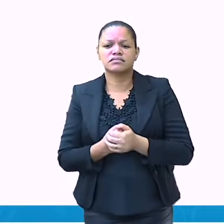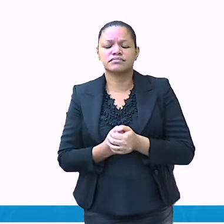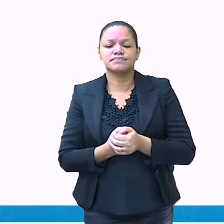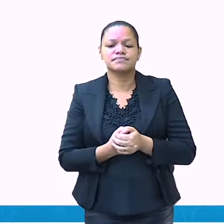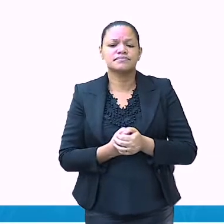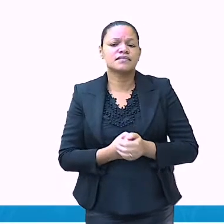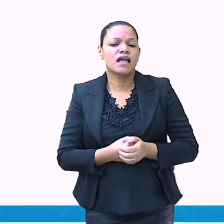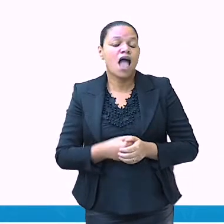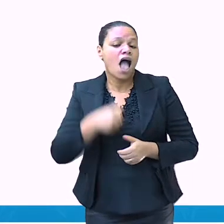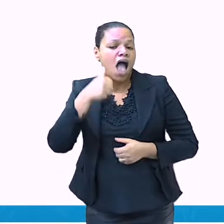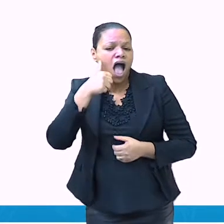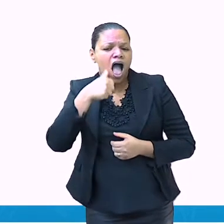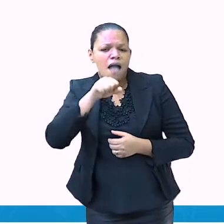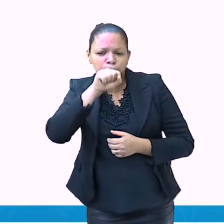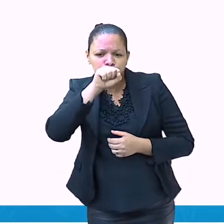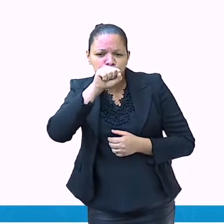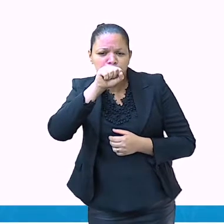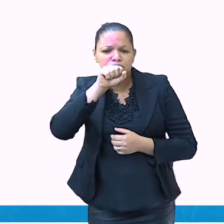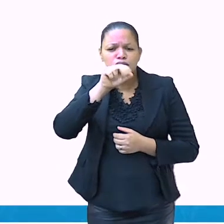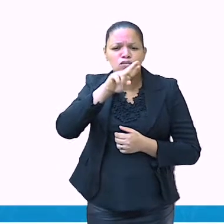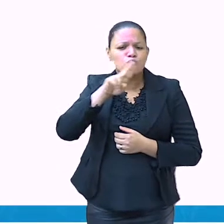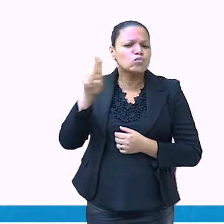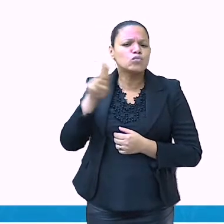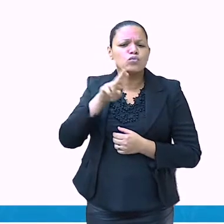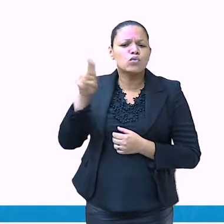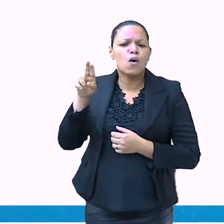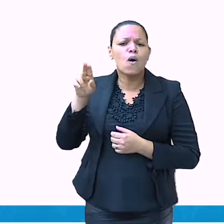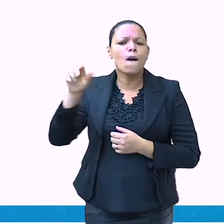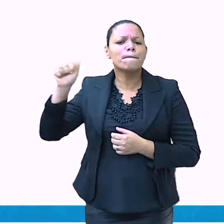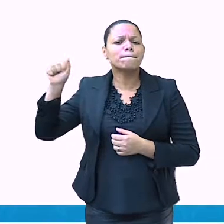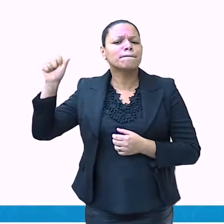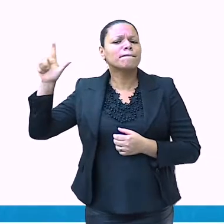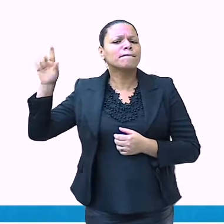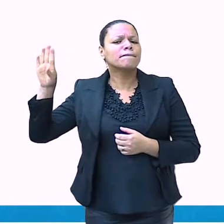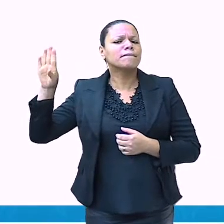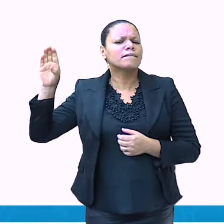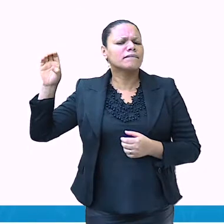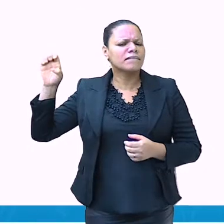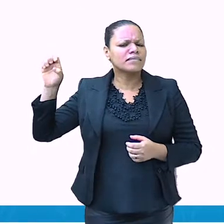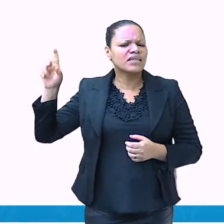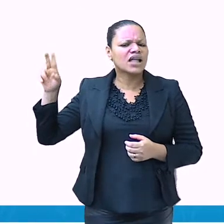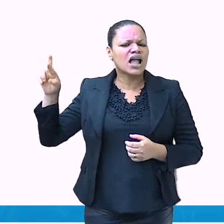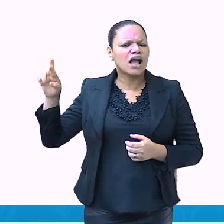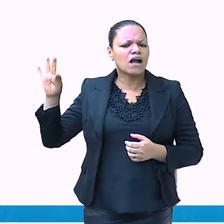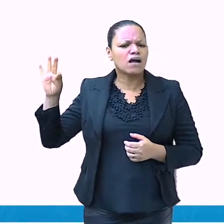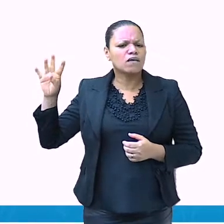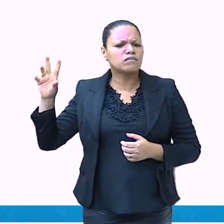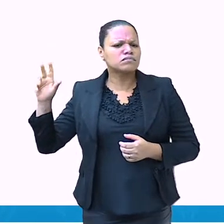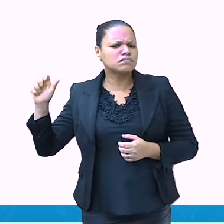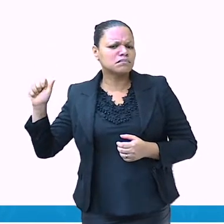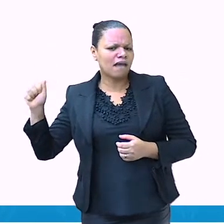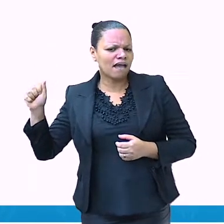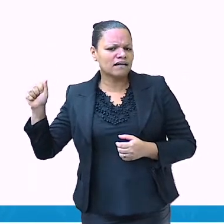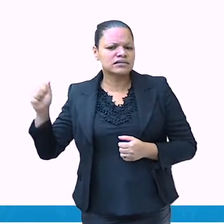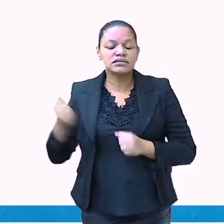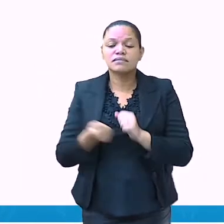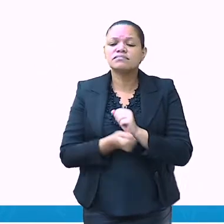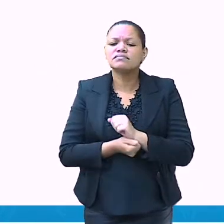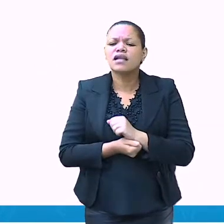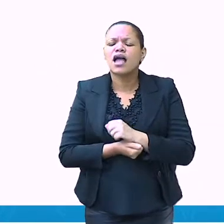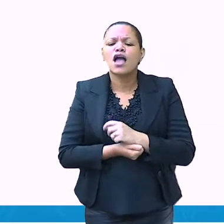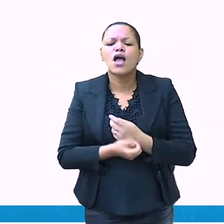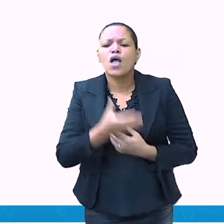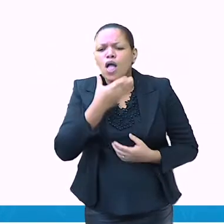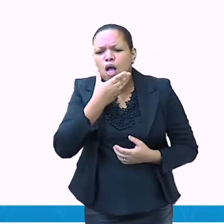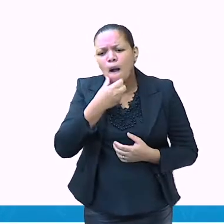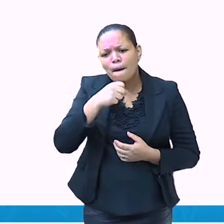Williams King. He had one sister. Ele teve uma irmã, Christine,